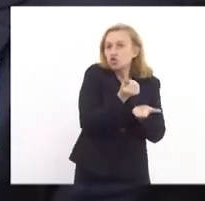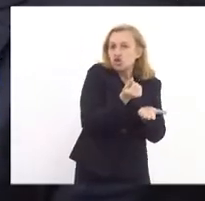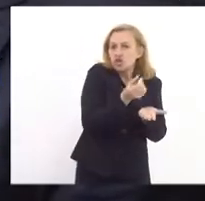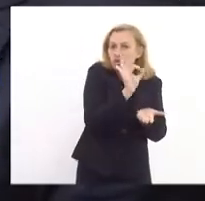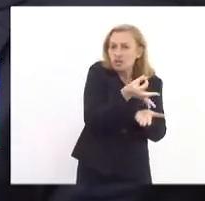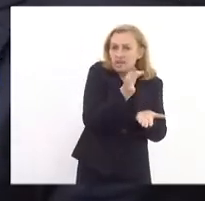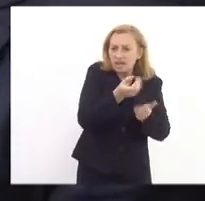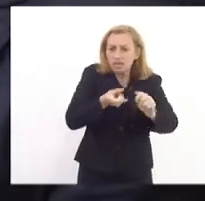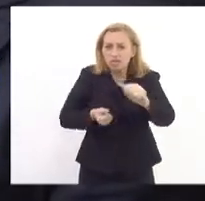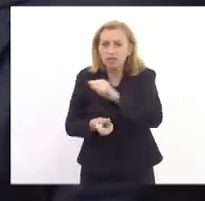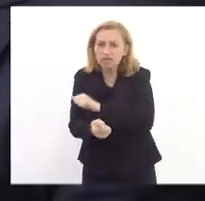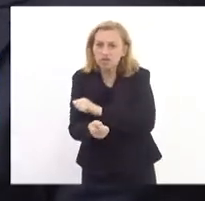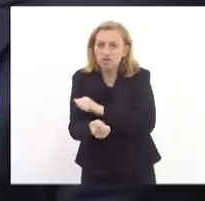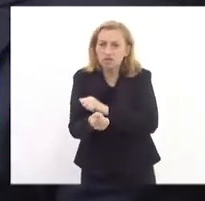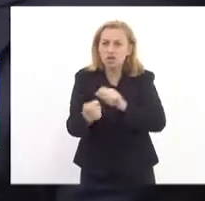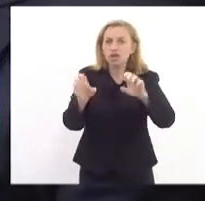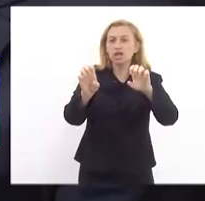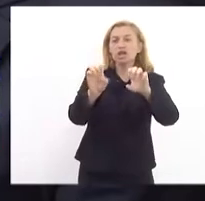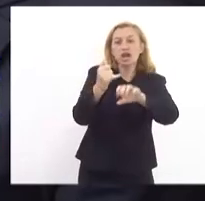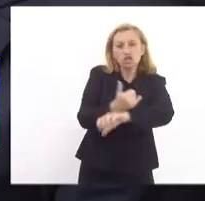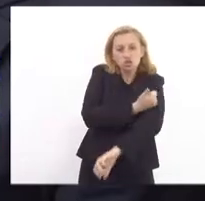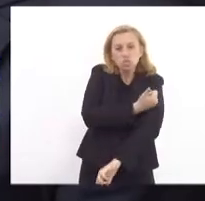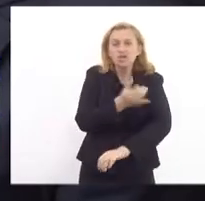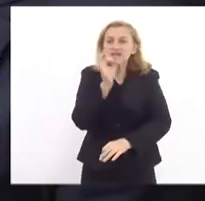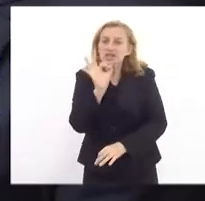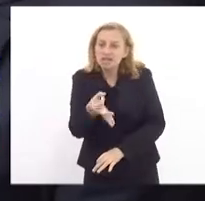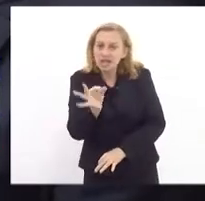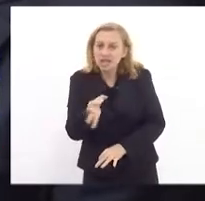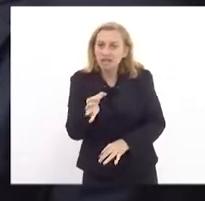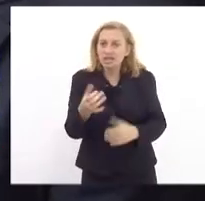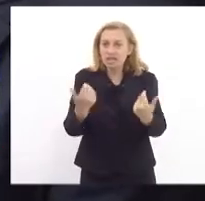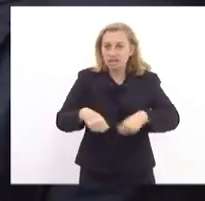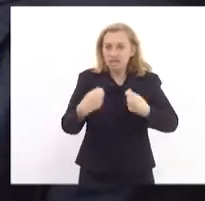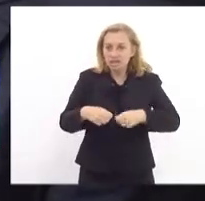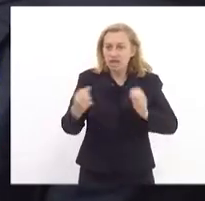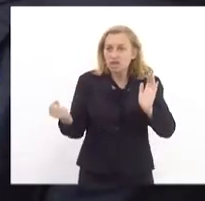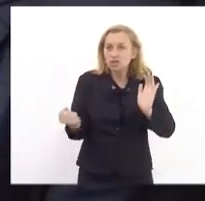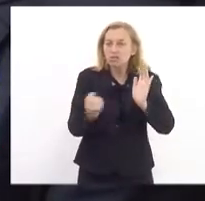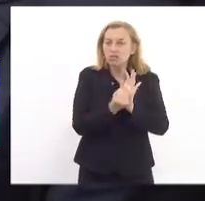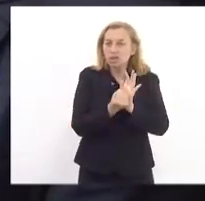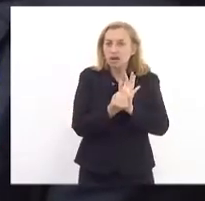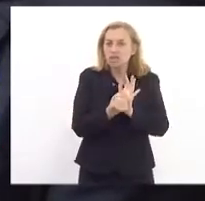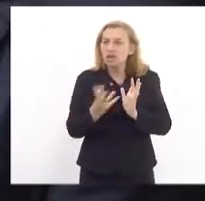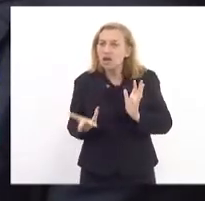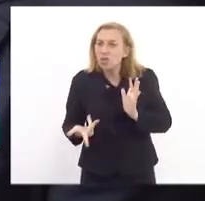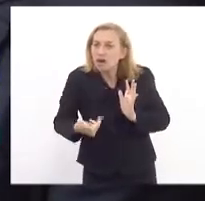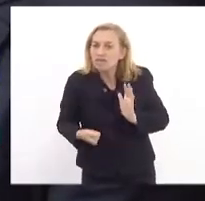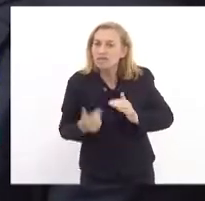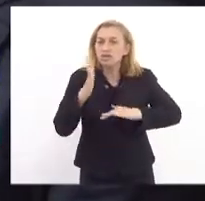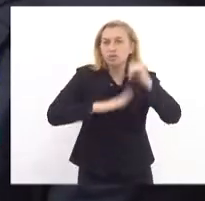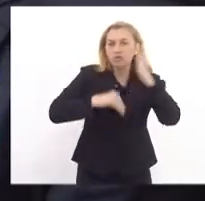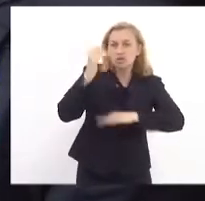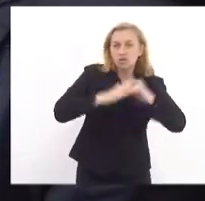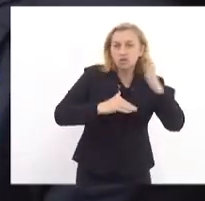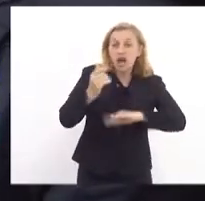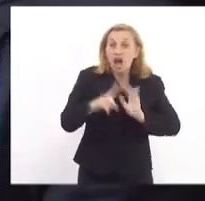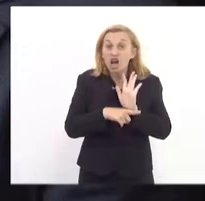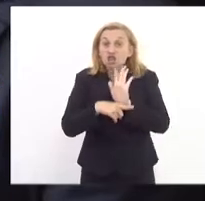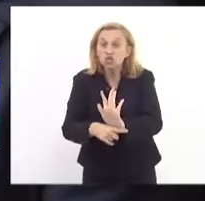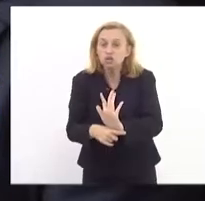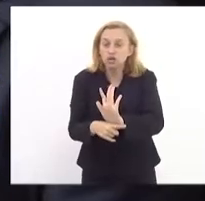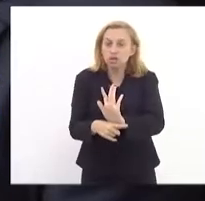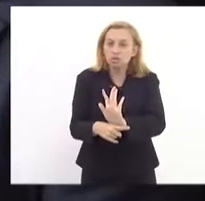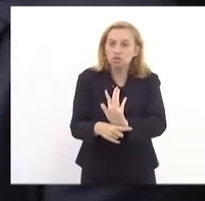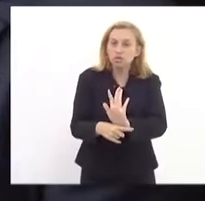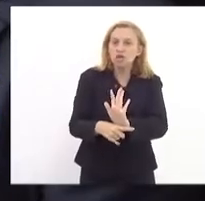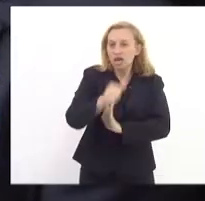para investir, a infraestrutura necessária através do pacto e a qualificação profissional, ajudando